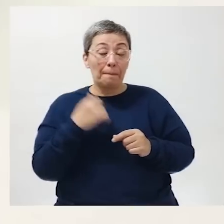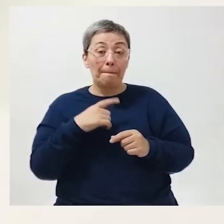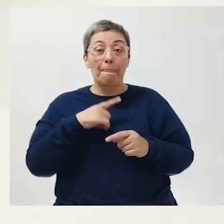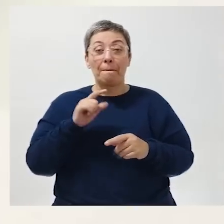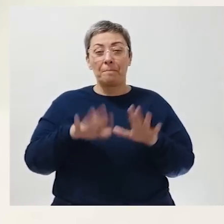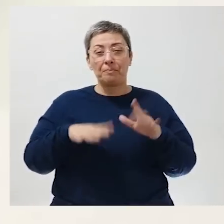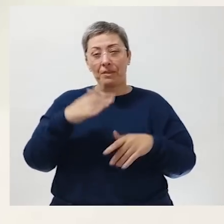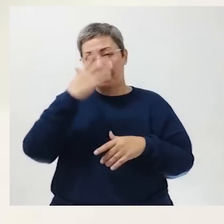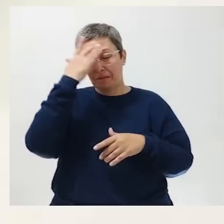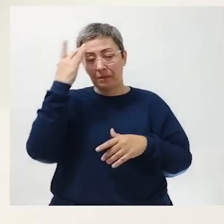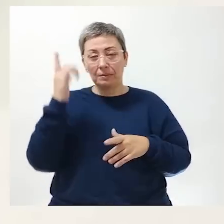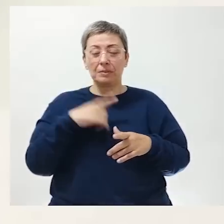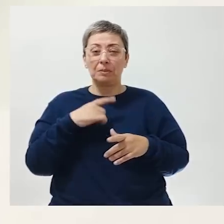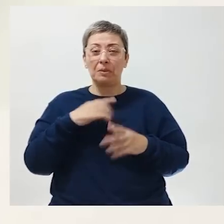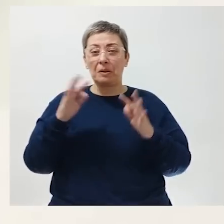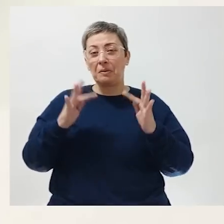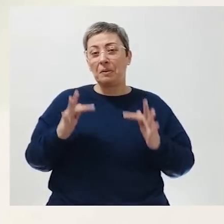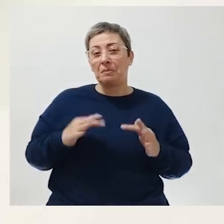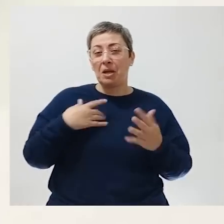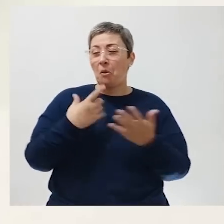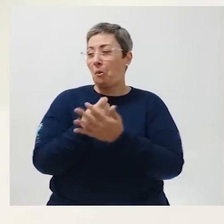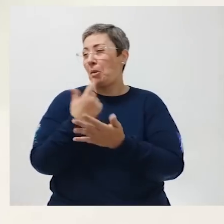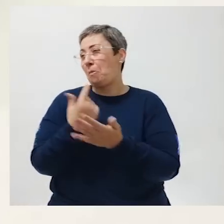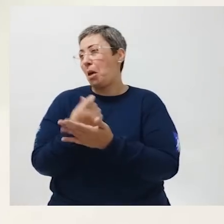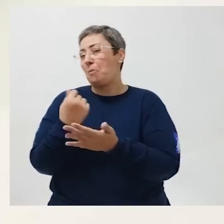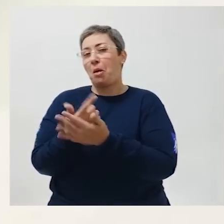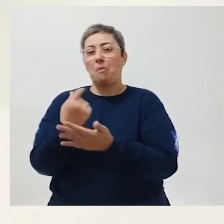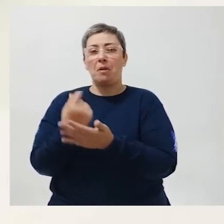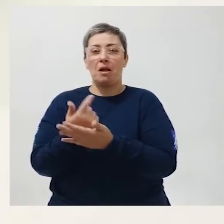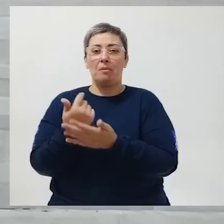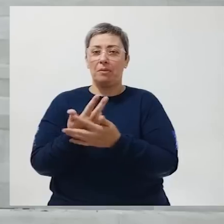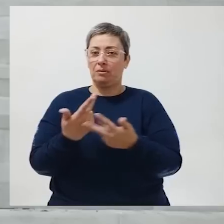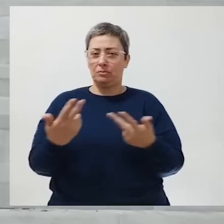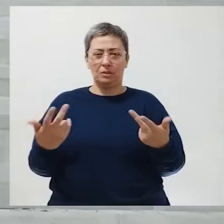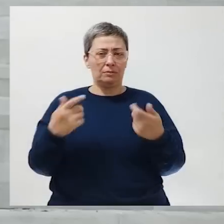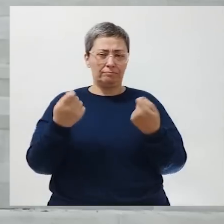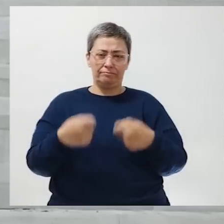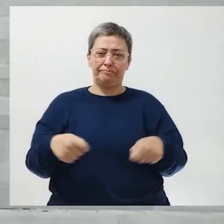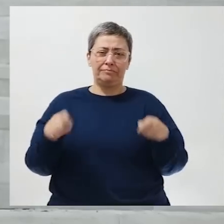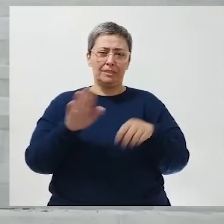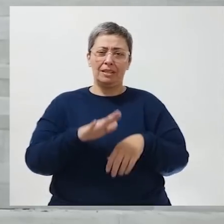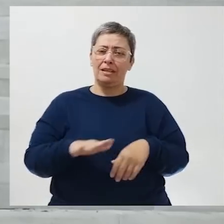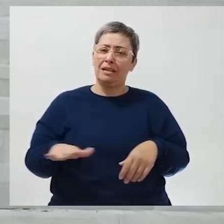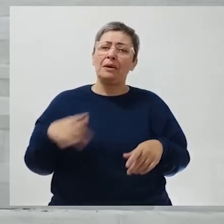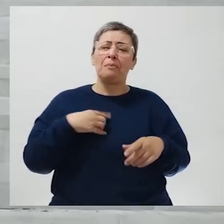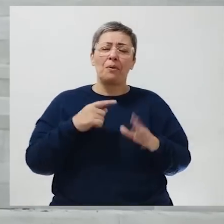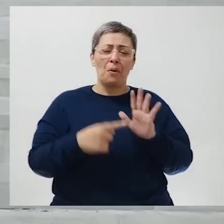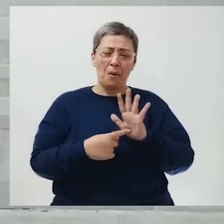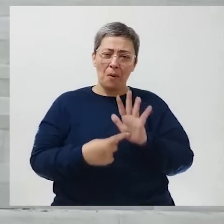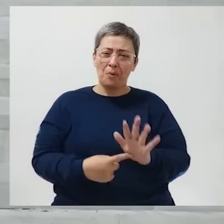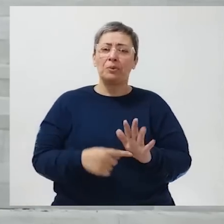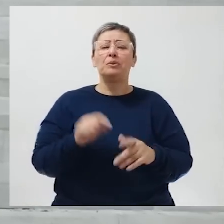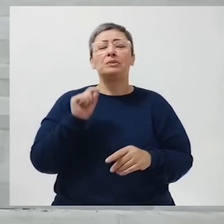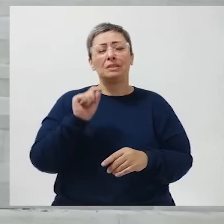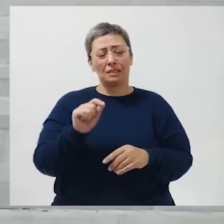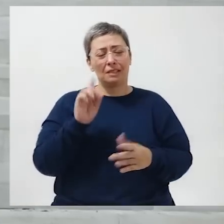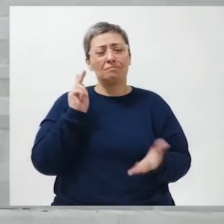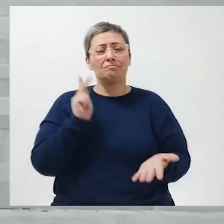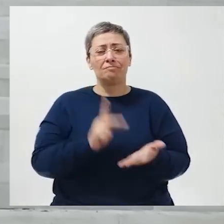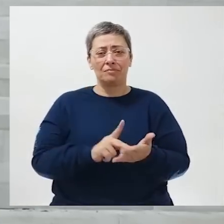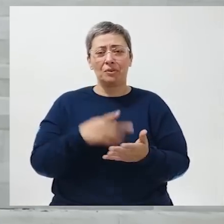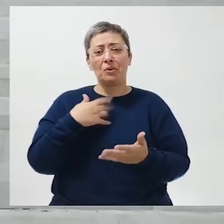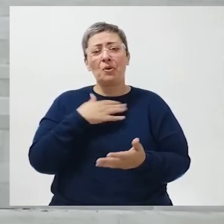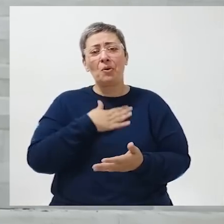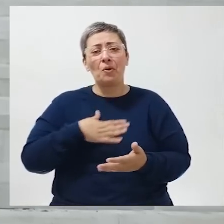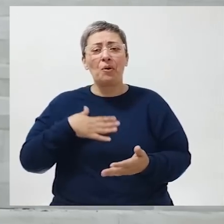muita gente acha que para ser feliz precisa comprar e comprar coisas. As crianças sempre mostram pra gente que, na verdade,